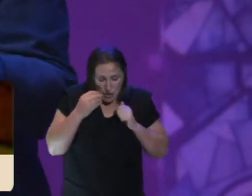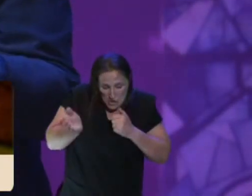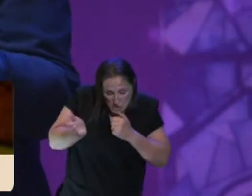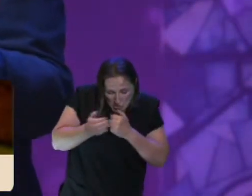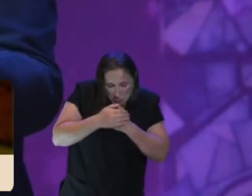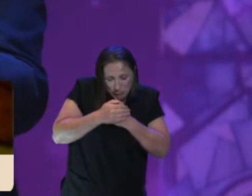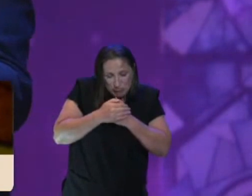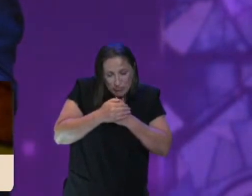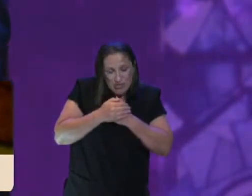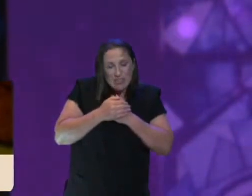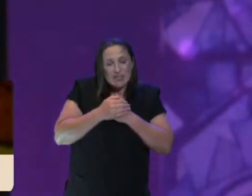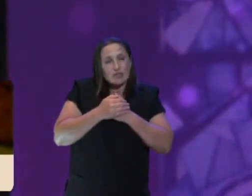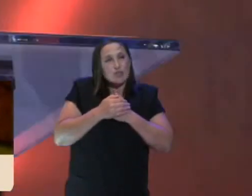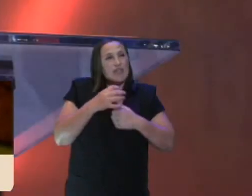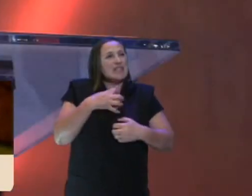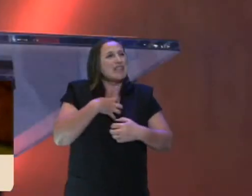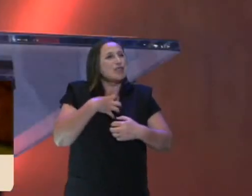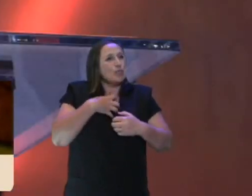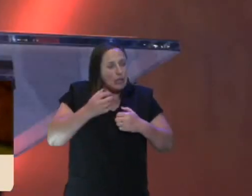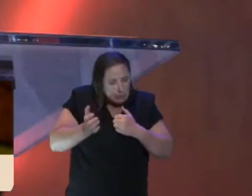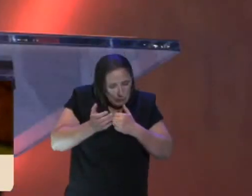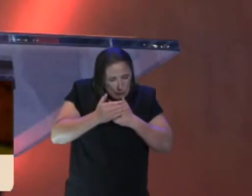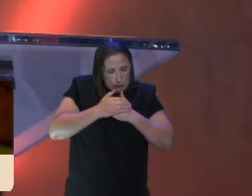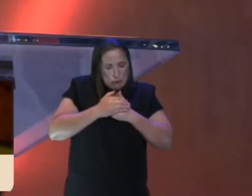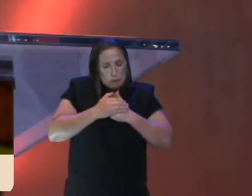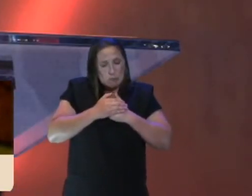caverna emocional,